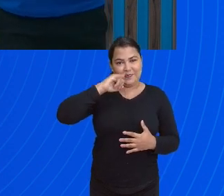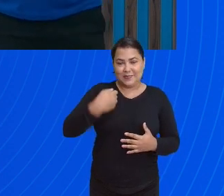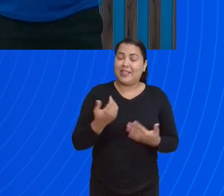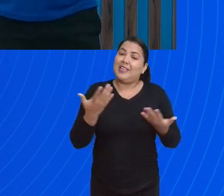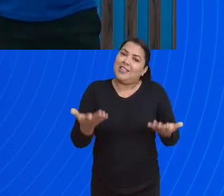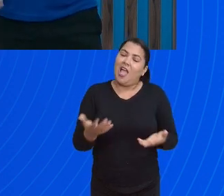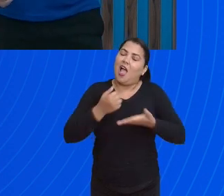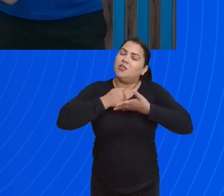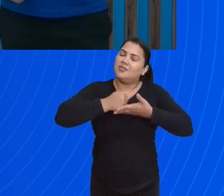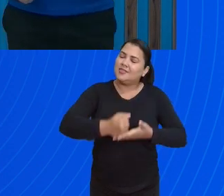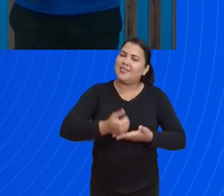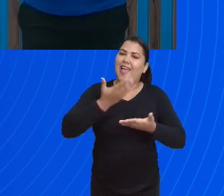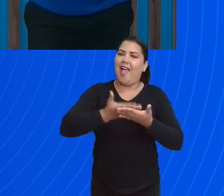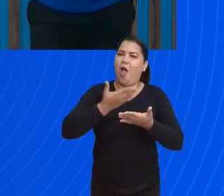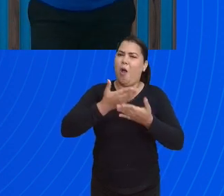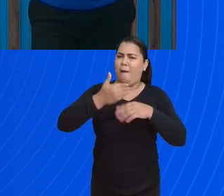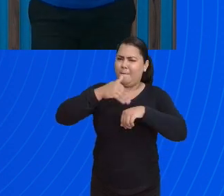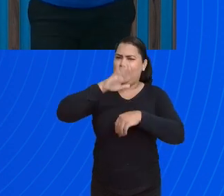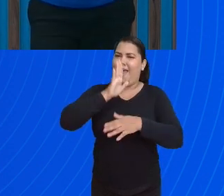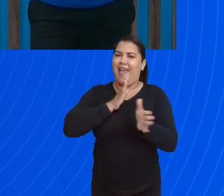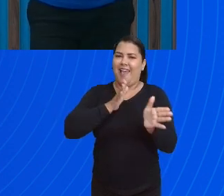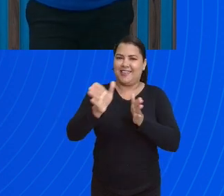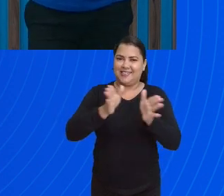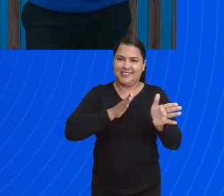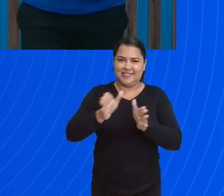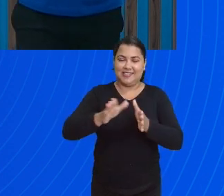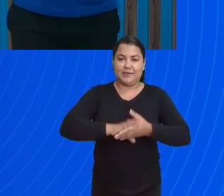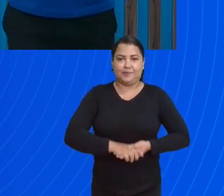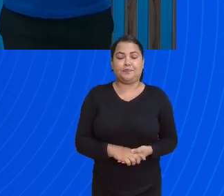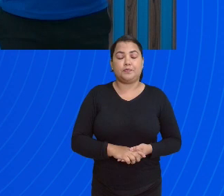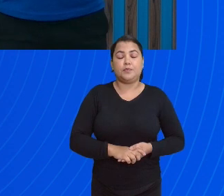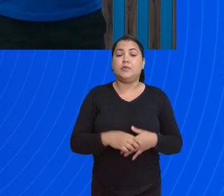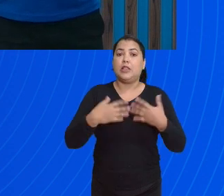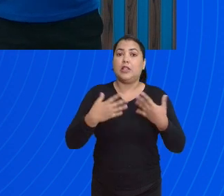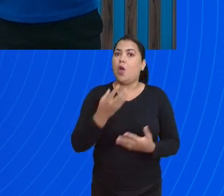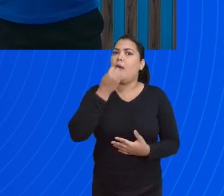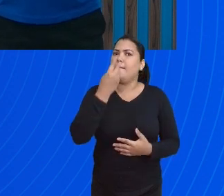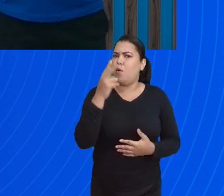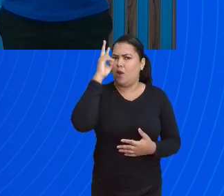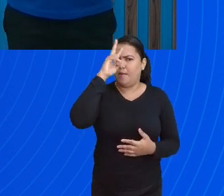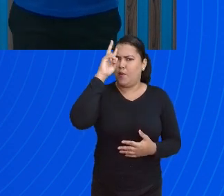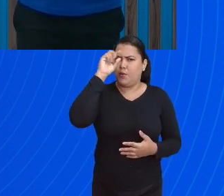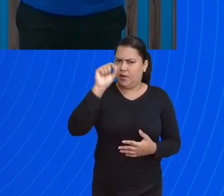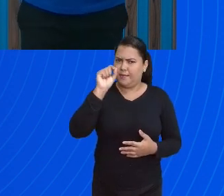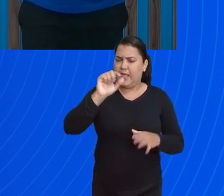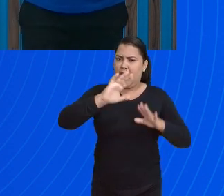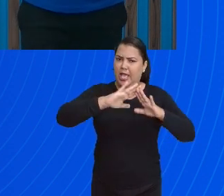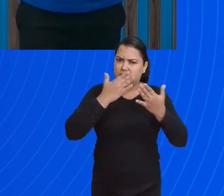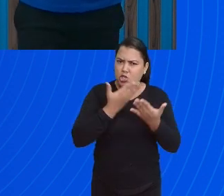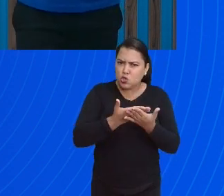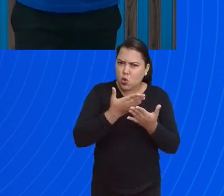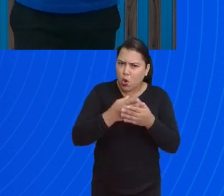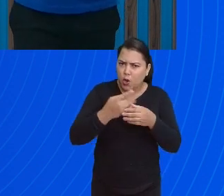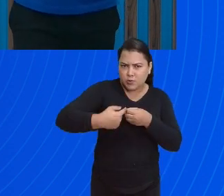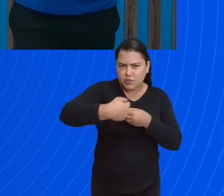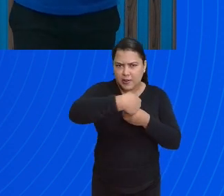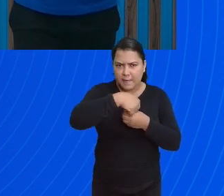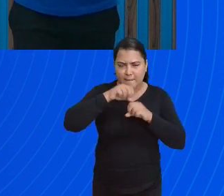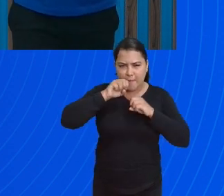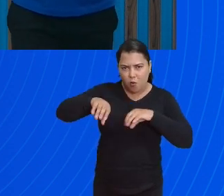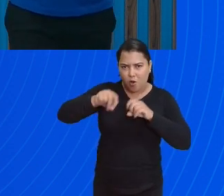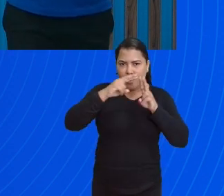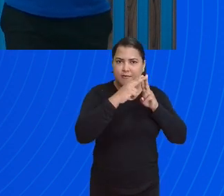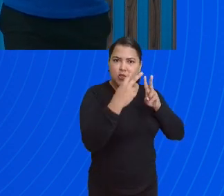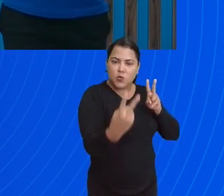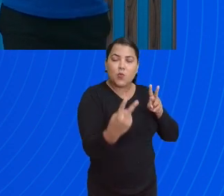que a gente está falando de inclusão, é bom lembrar que a Escola Municipal para Aulas Digitais ela tem